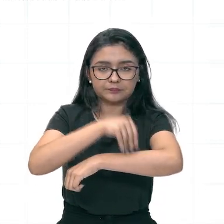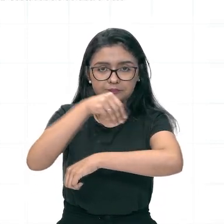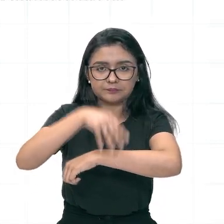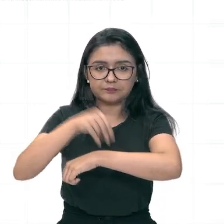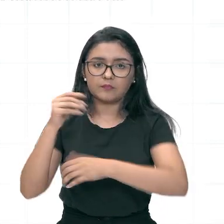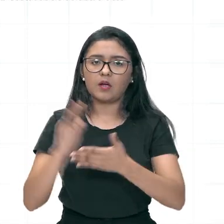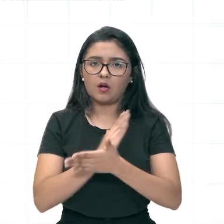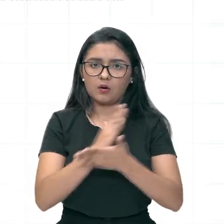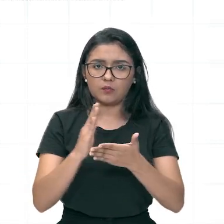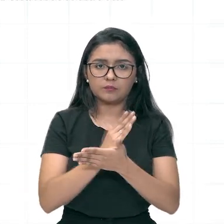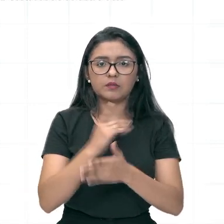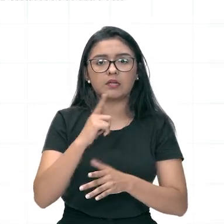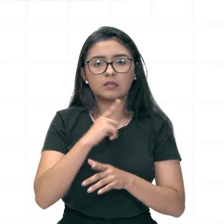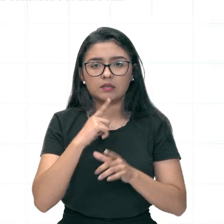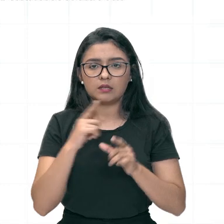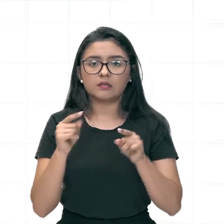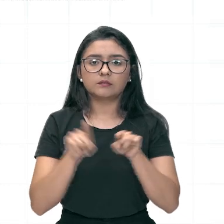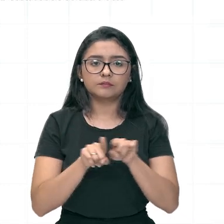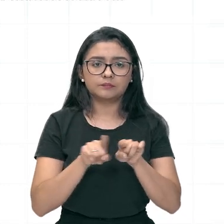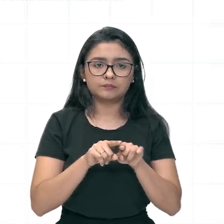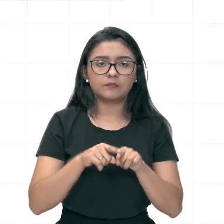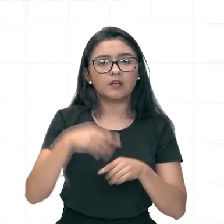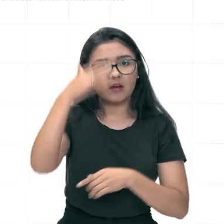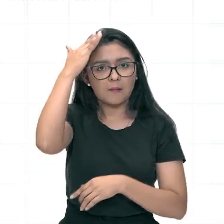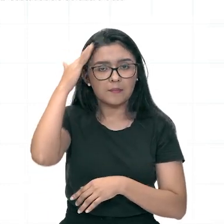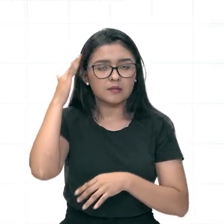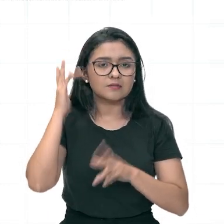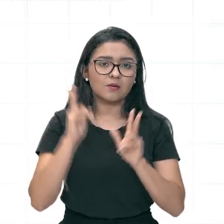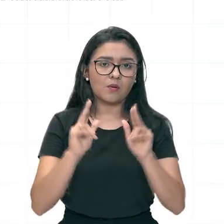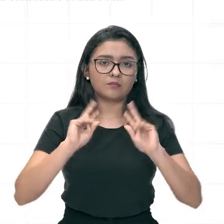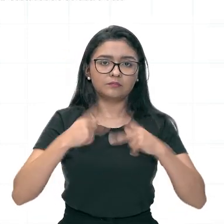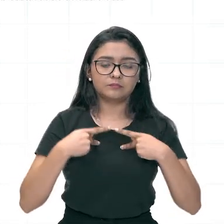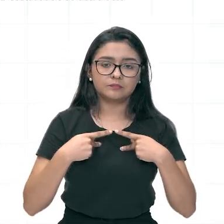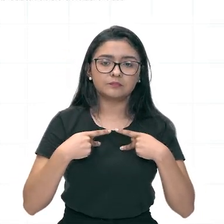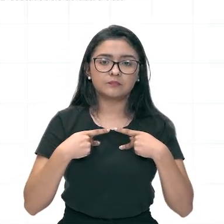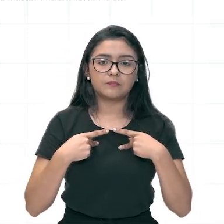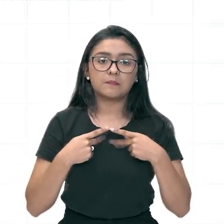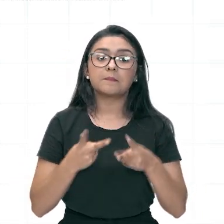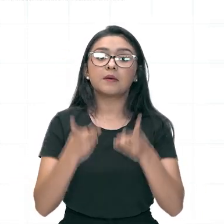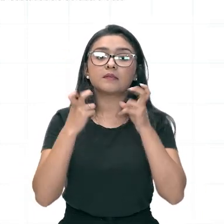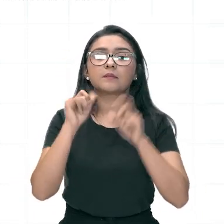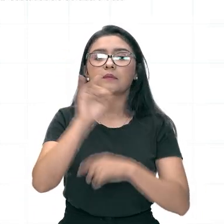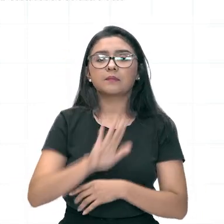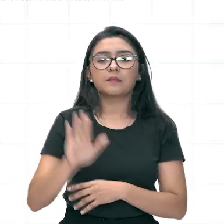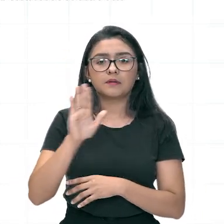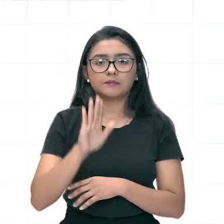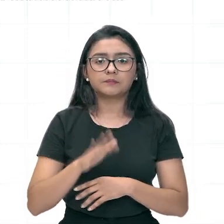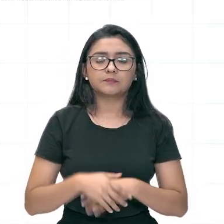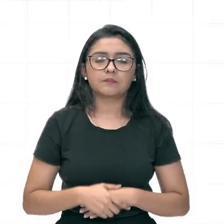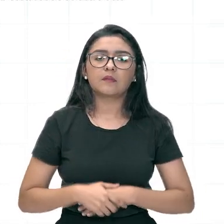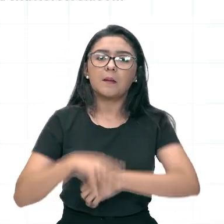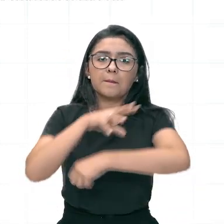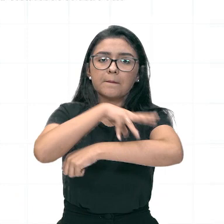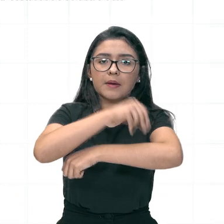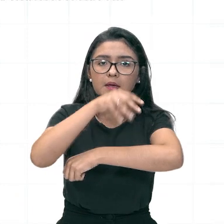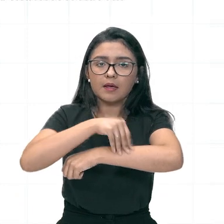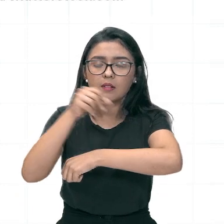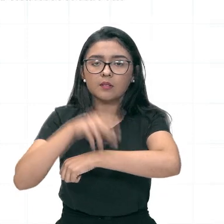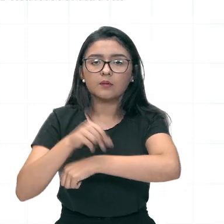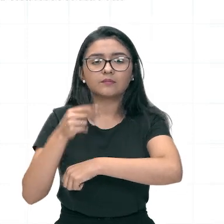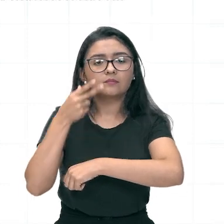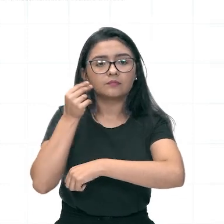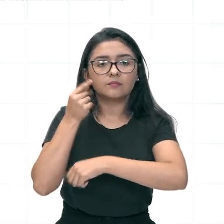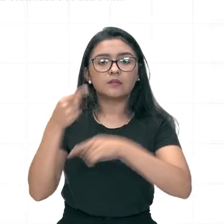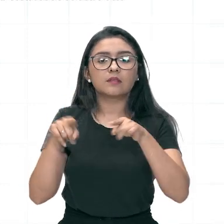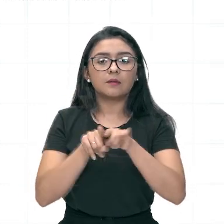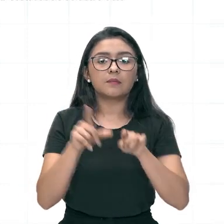né? Em algumas espécies pode apresentar cabelos também, como nós, seres humanos. Então, olha aí, você visualiza, além da presença de pelos,